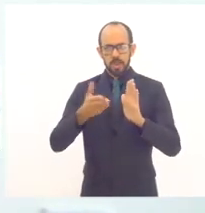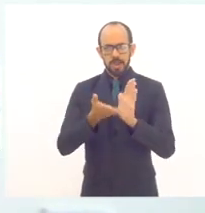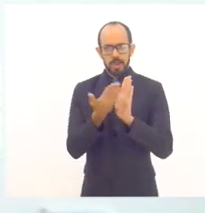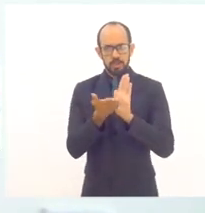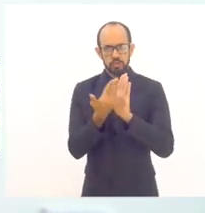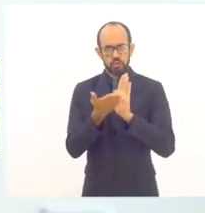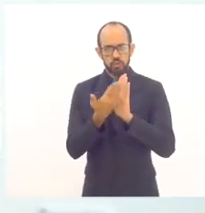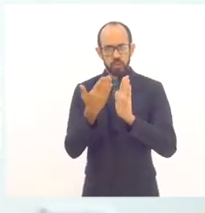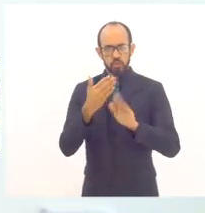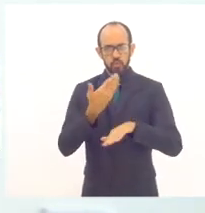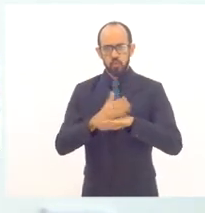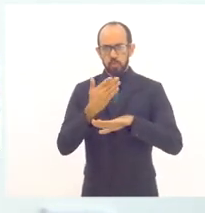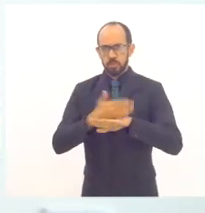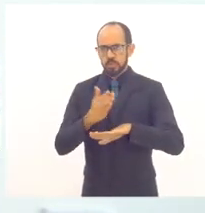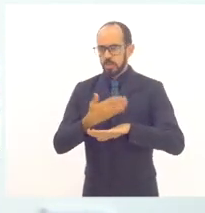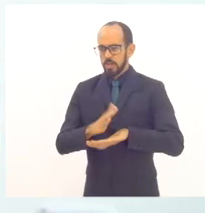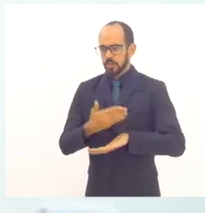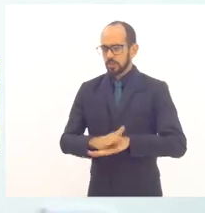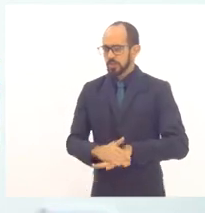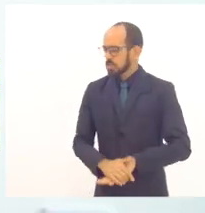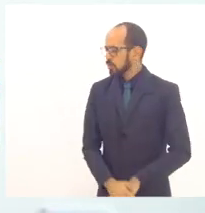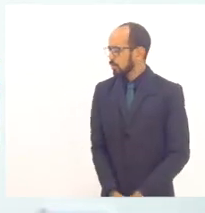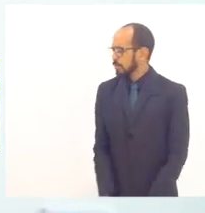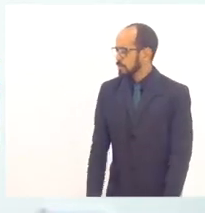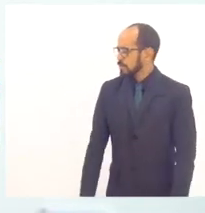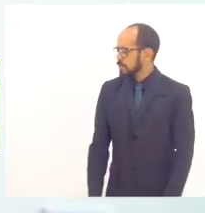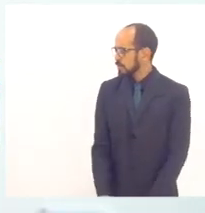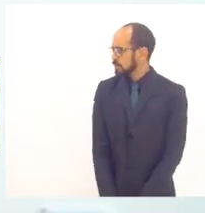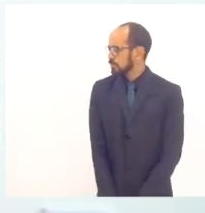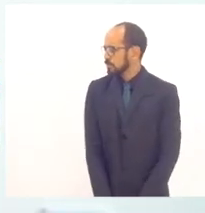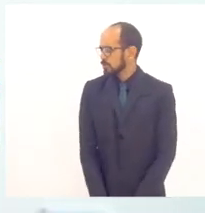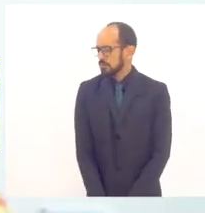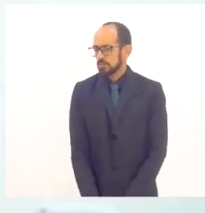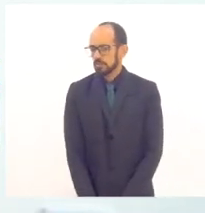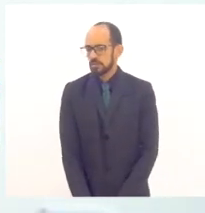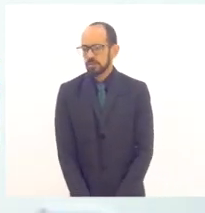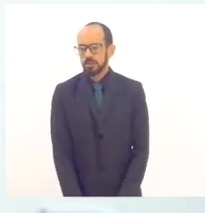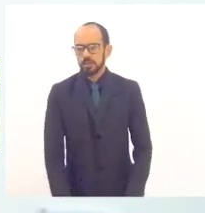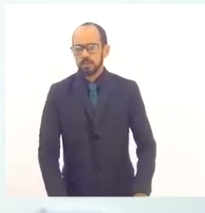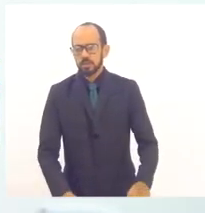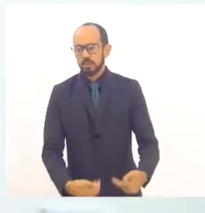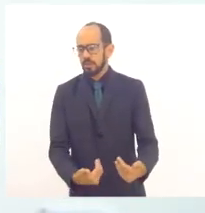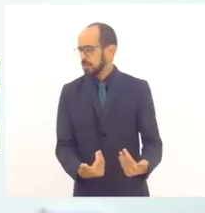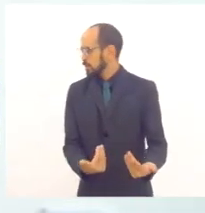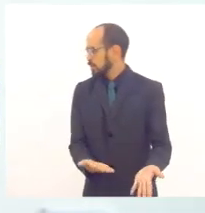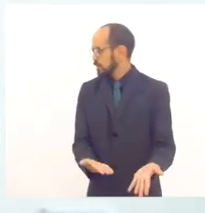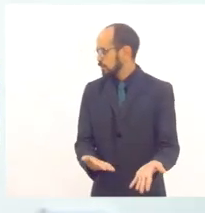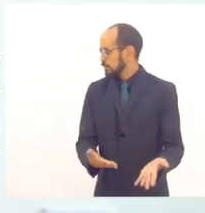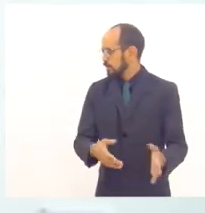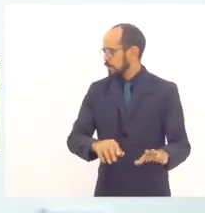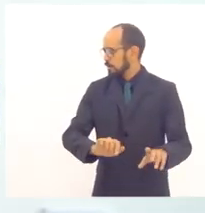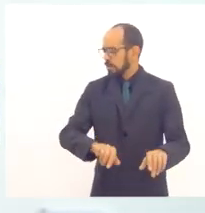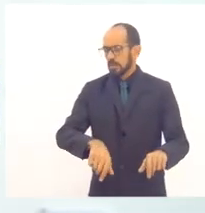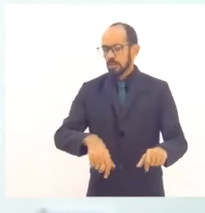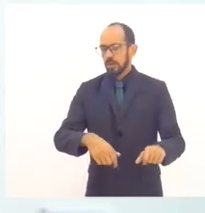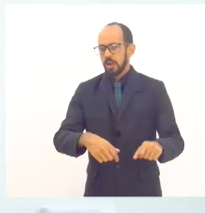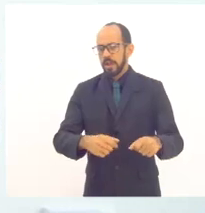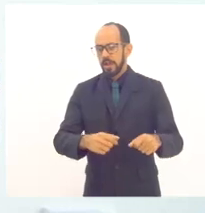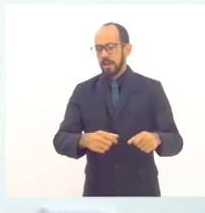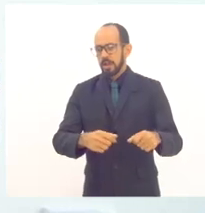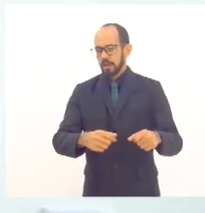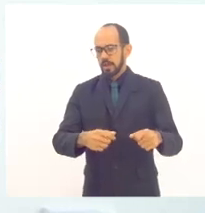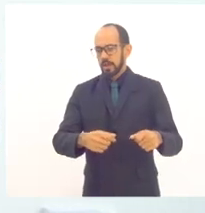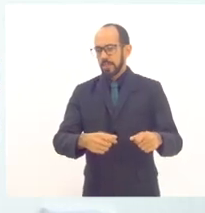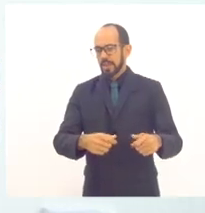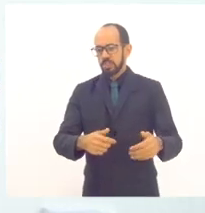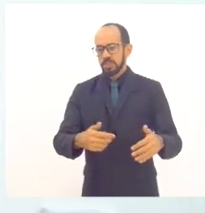O que, que é? Então, vocês abram aqui, vocês vão ver. Nós vamos monitorando as nossas leis da seguinte maneira. Primeiro,